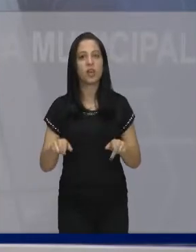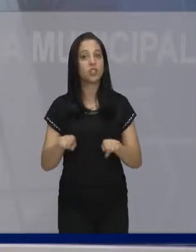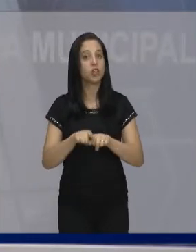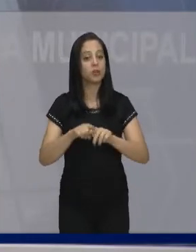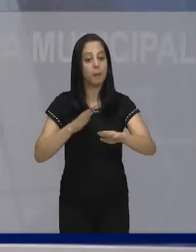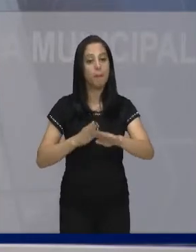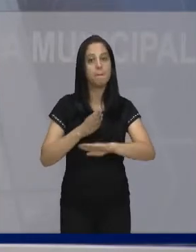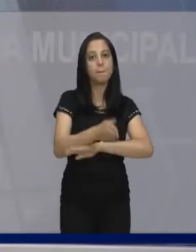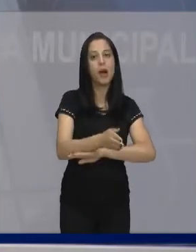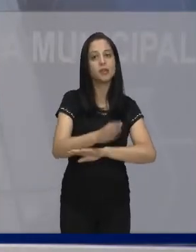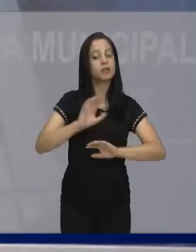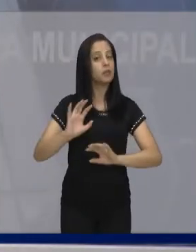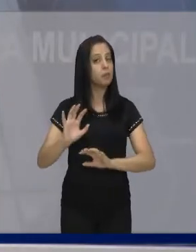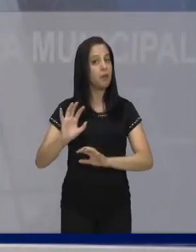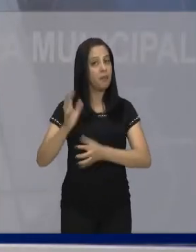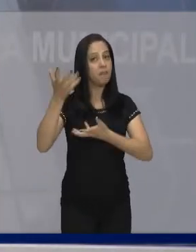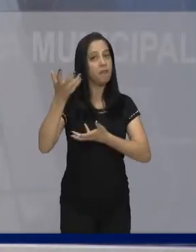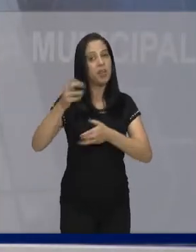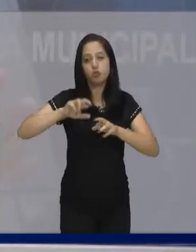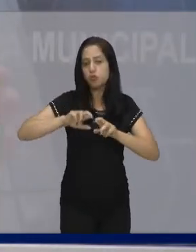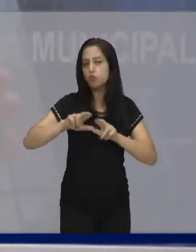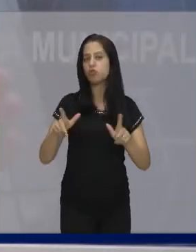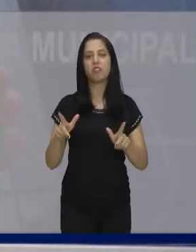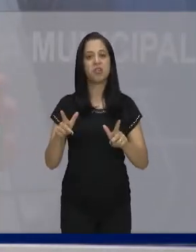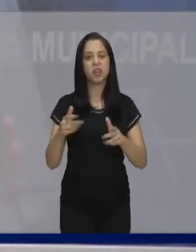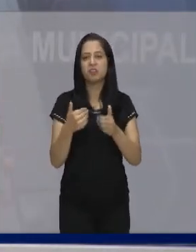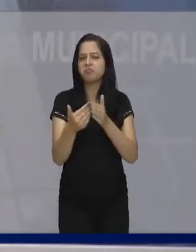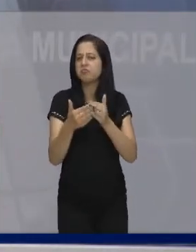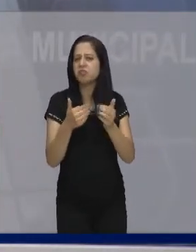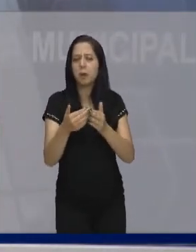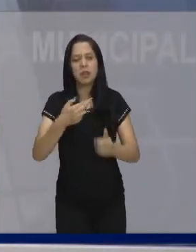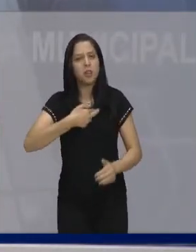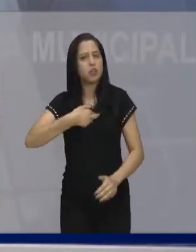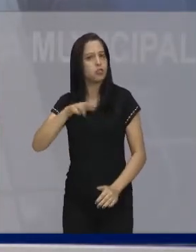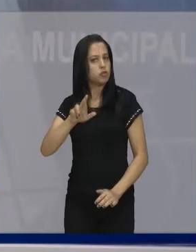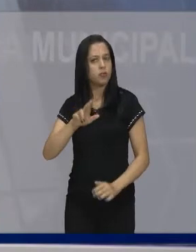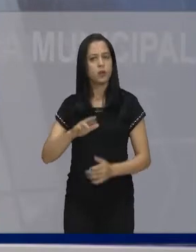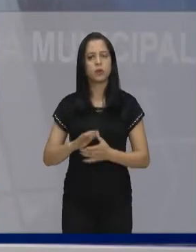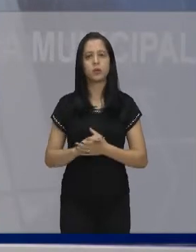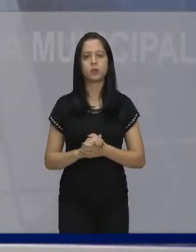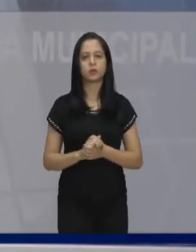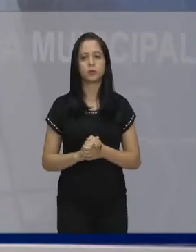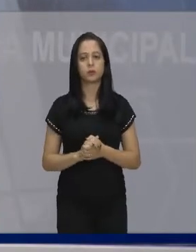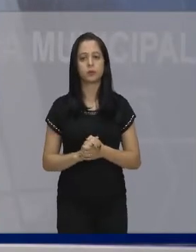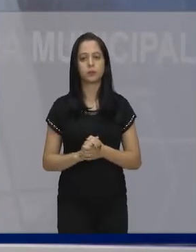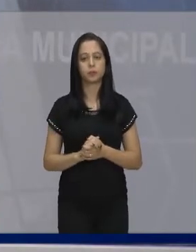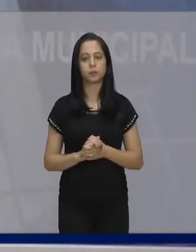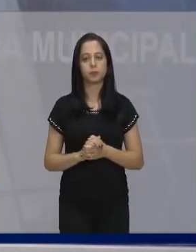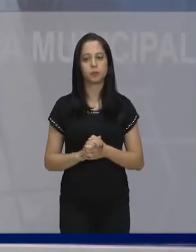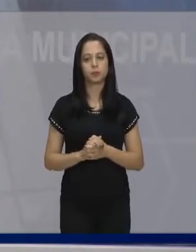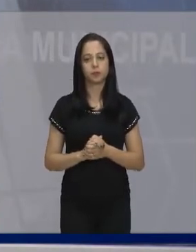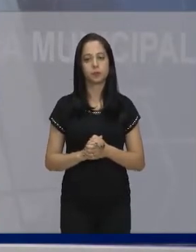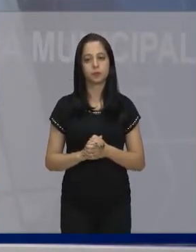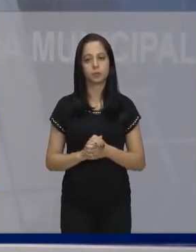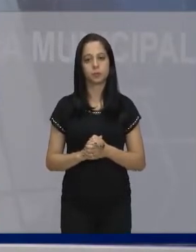entre outras, realizados pelas independentes das religiões. E